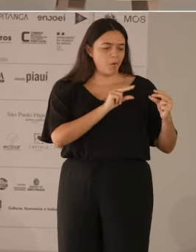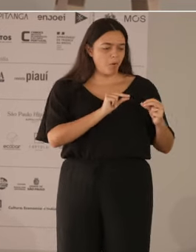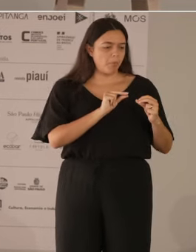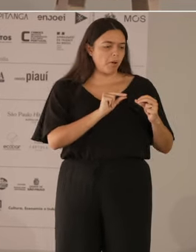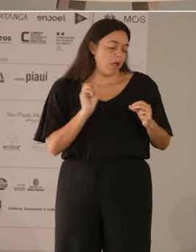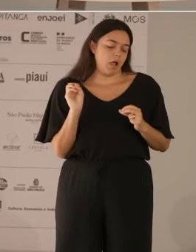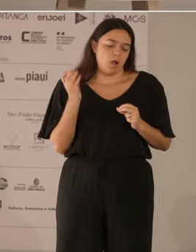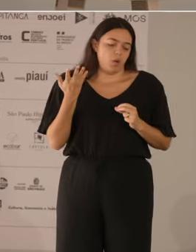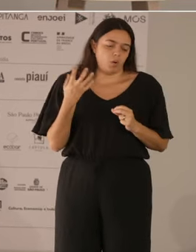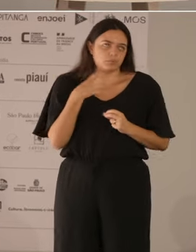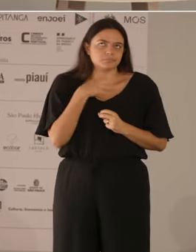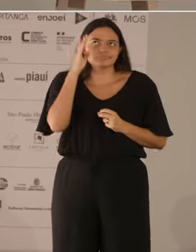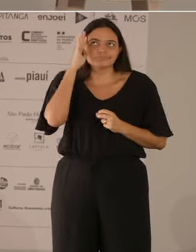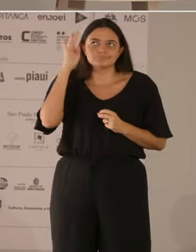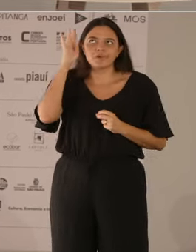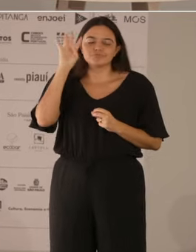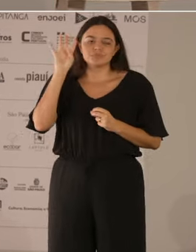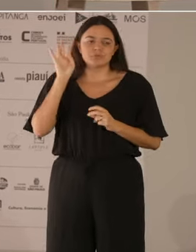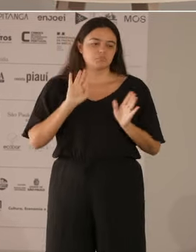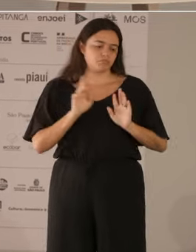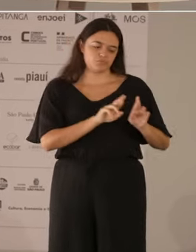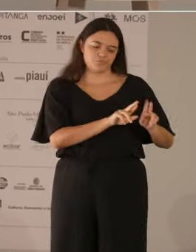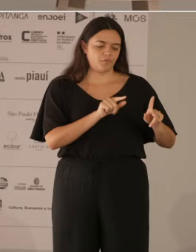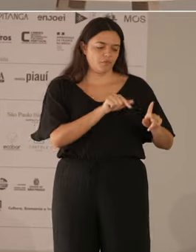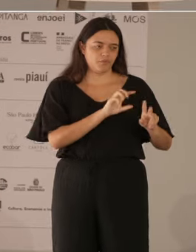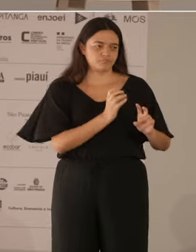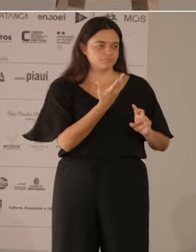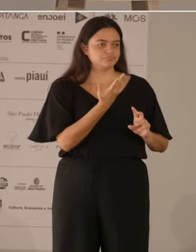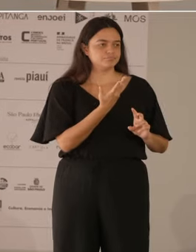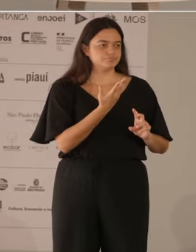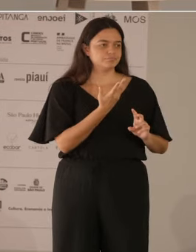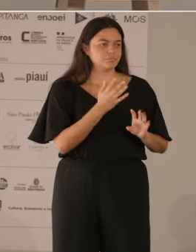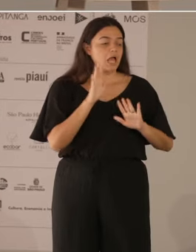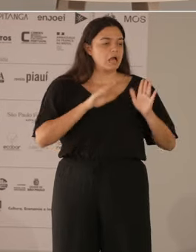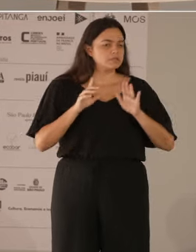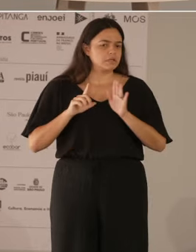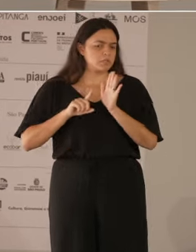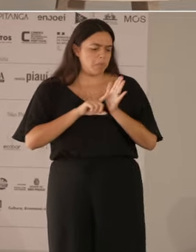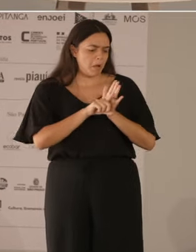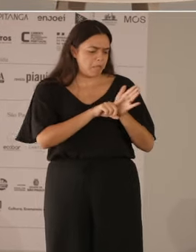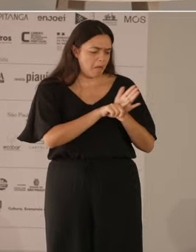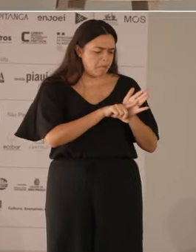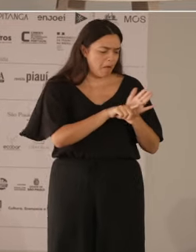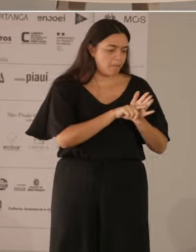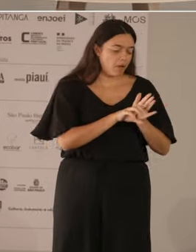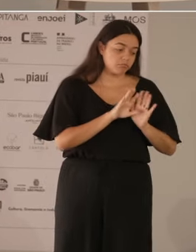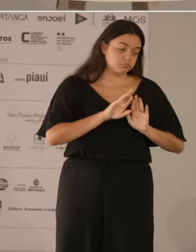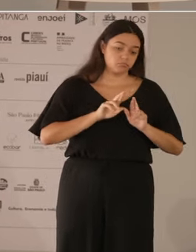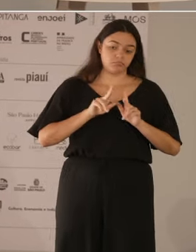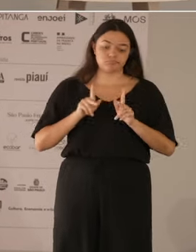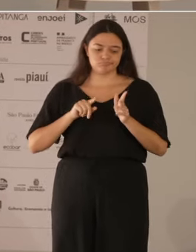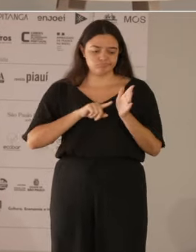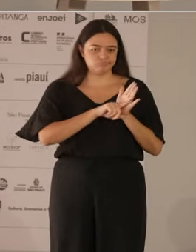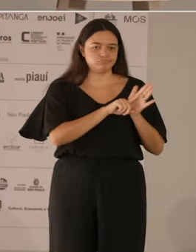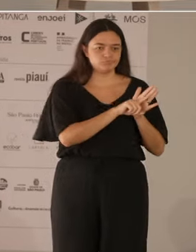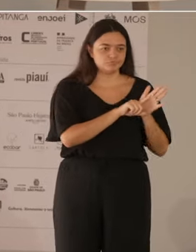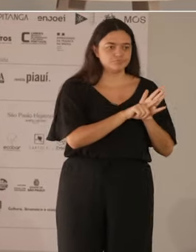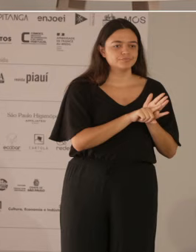acontece como a gente imaginou, né? Então, a gente vai, às vezes, cheio de perguntas, e surgem outras, e vamos